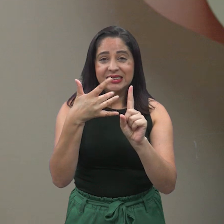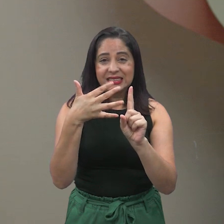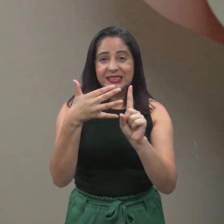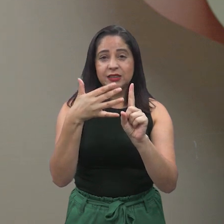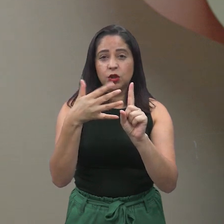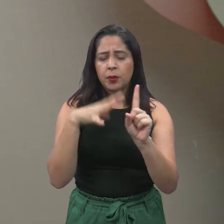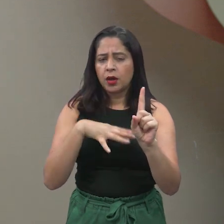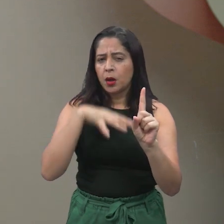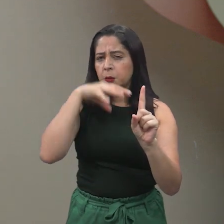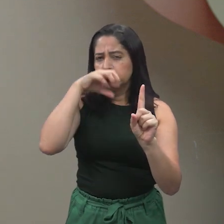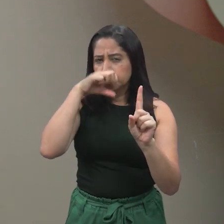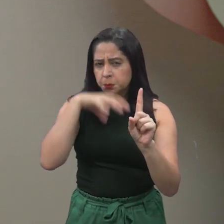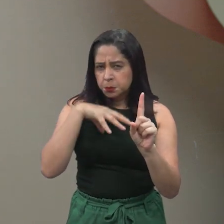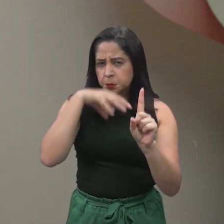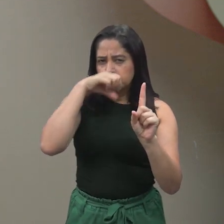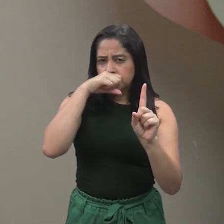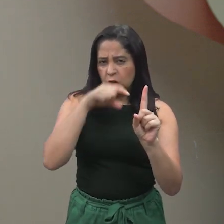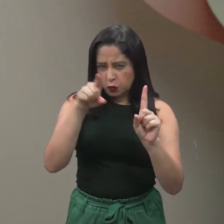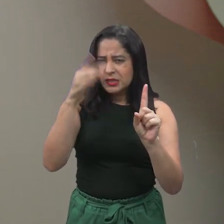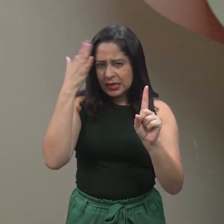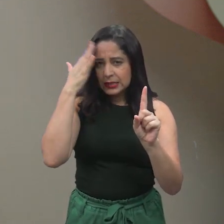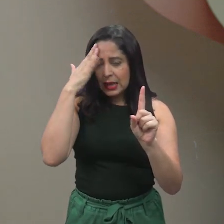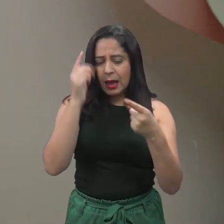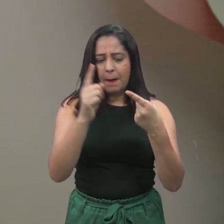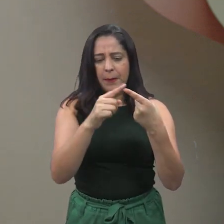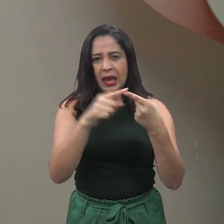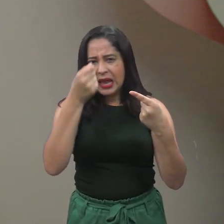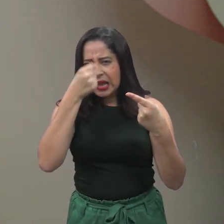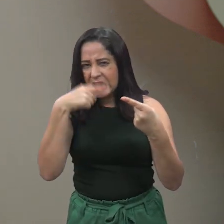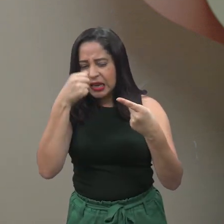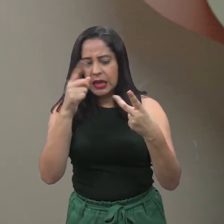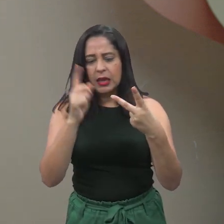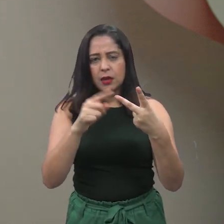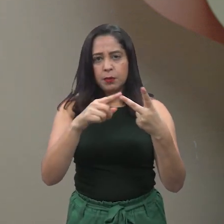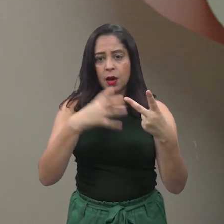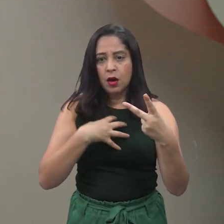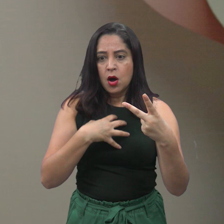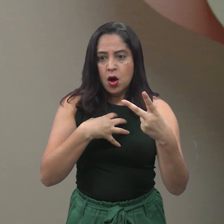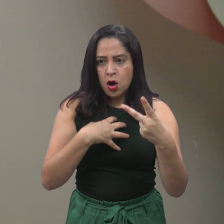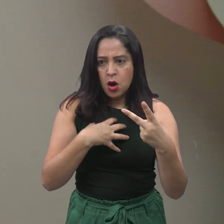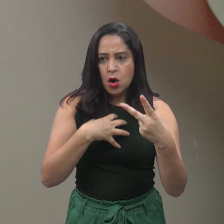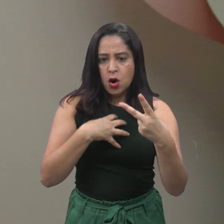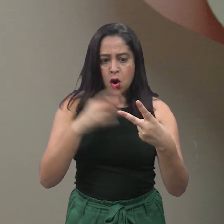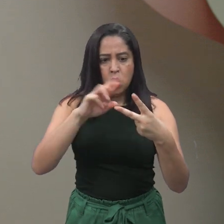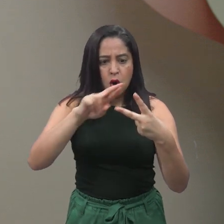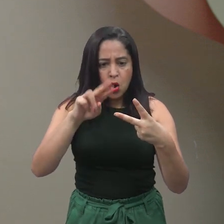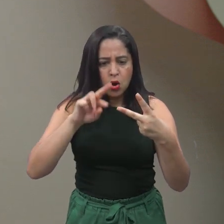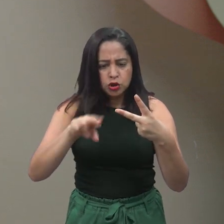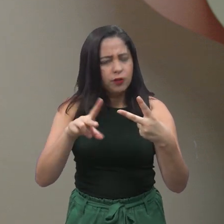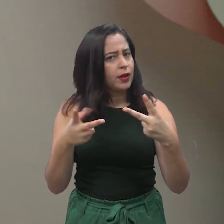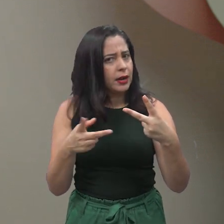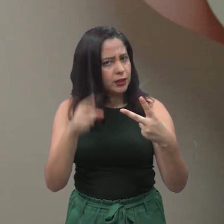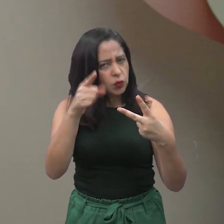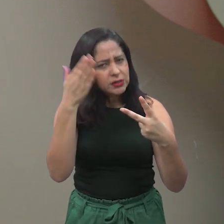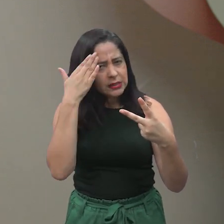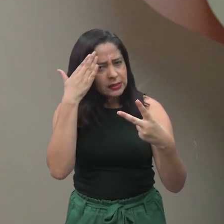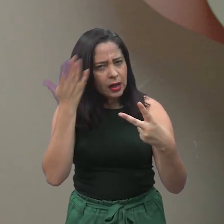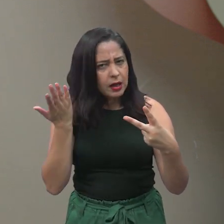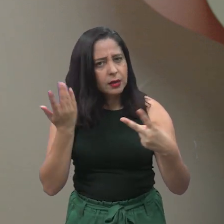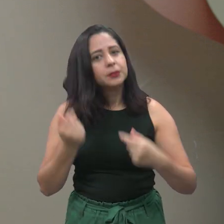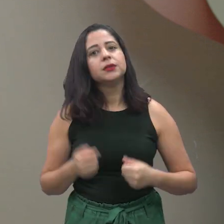respiratórias, você sabe qual é a diferença entre a síndrome gripal e a síndrome gripal respiratória aguda